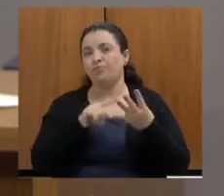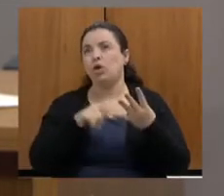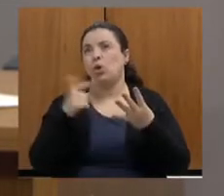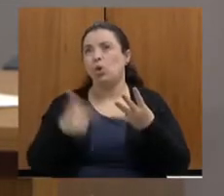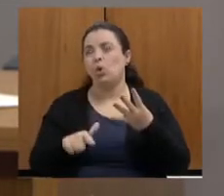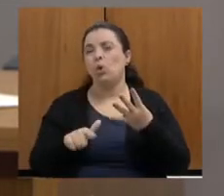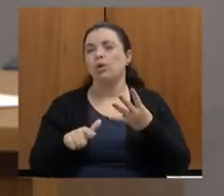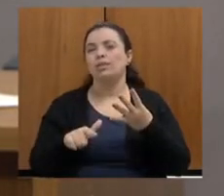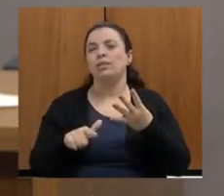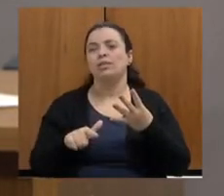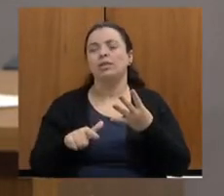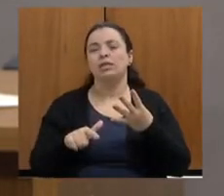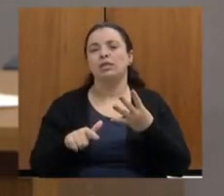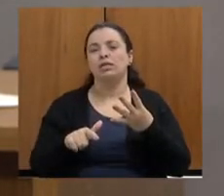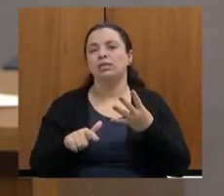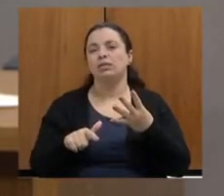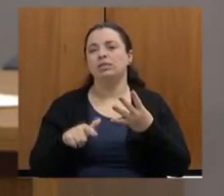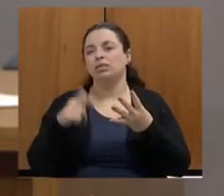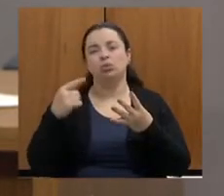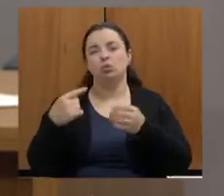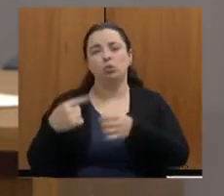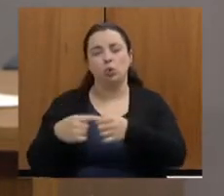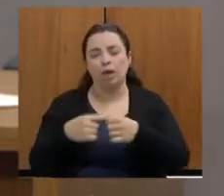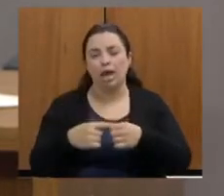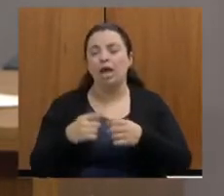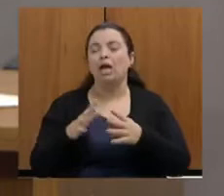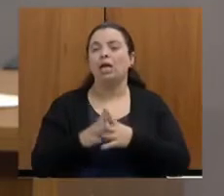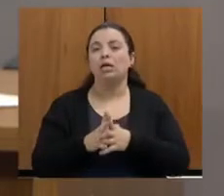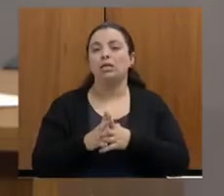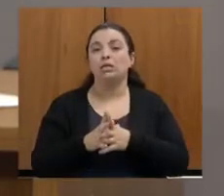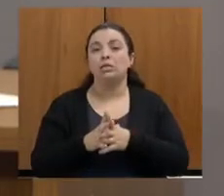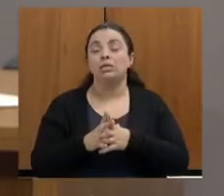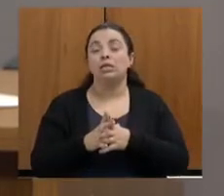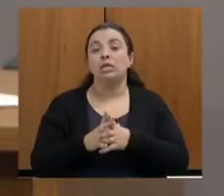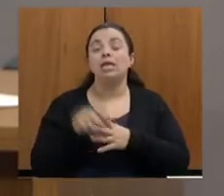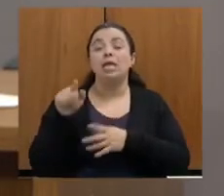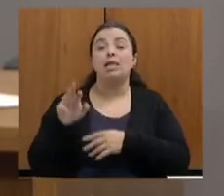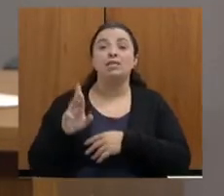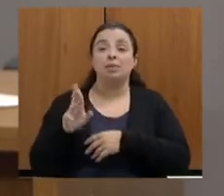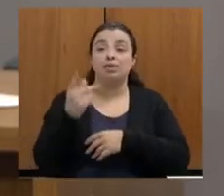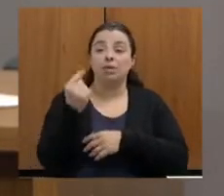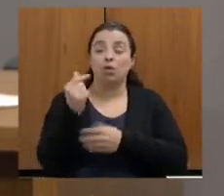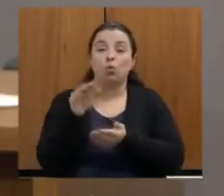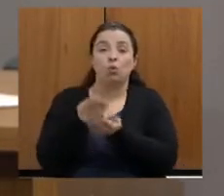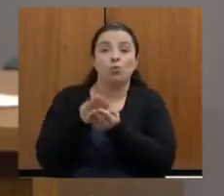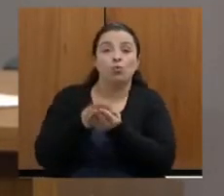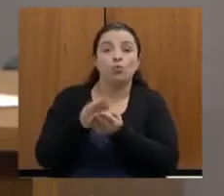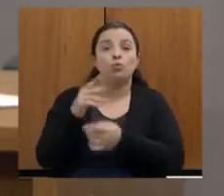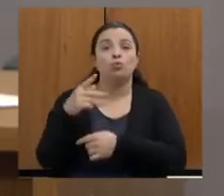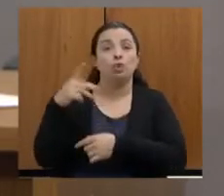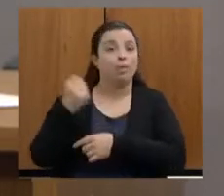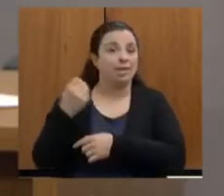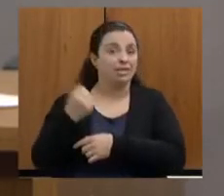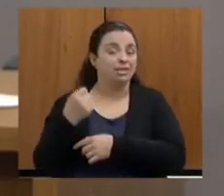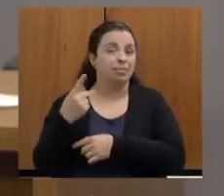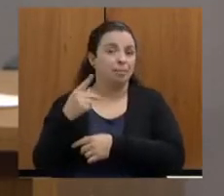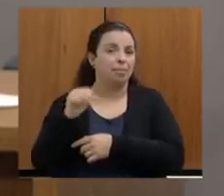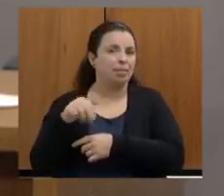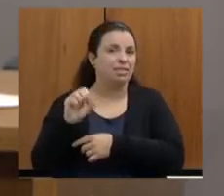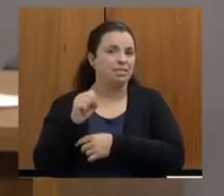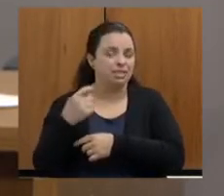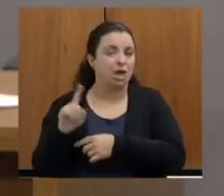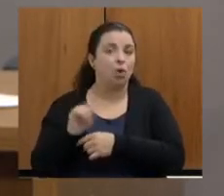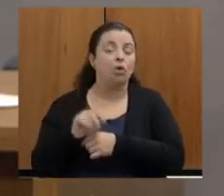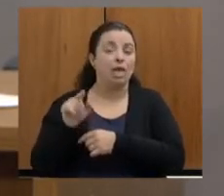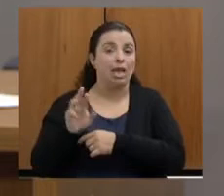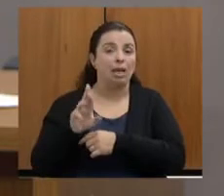também Ah e eles representa um fundo de pensão no qual esse fundo de pensão que eles representam através